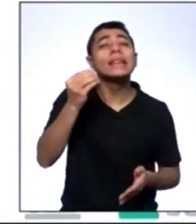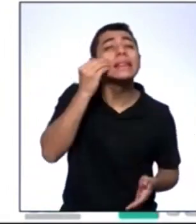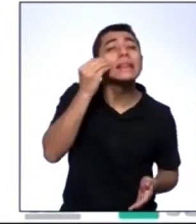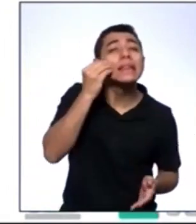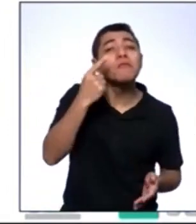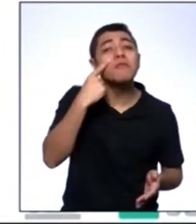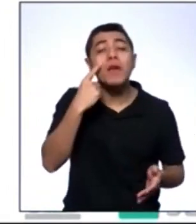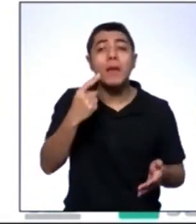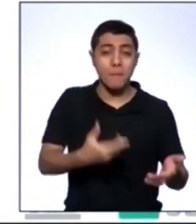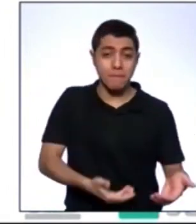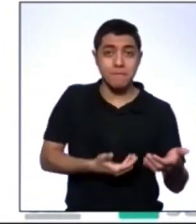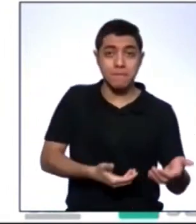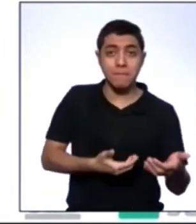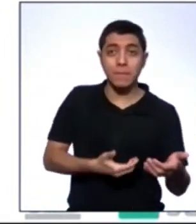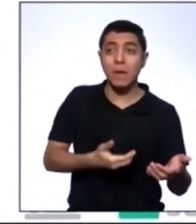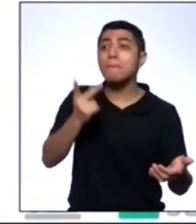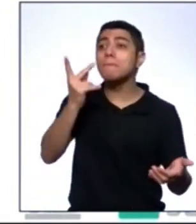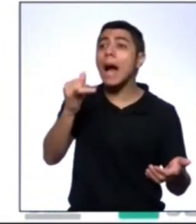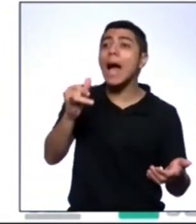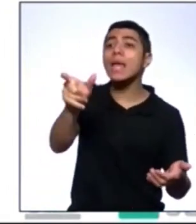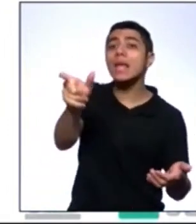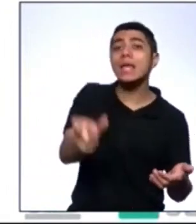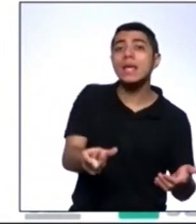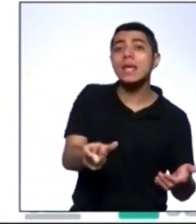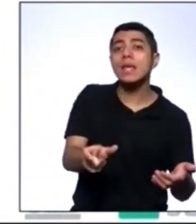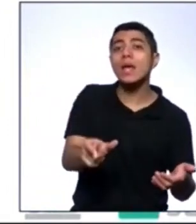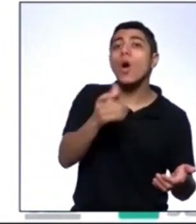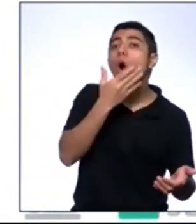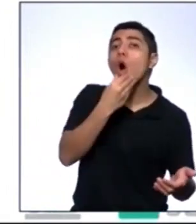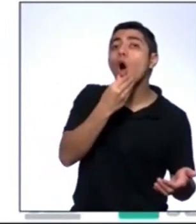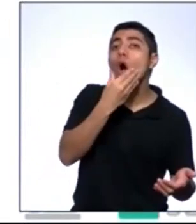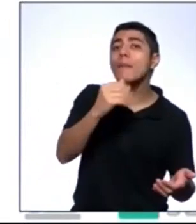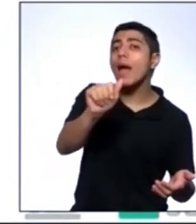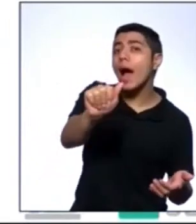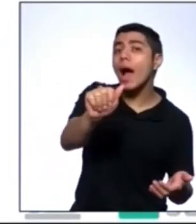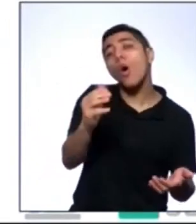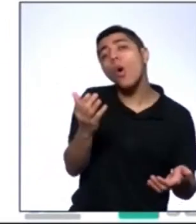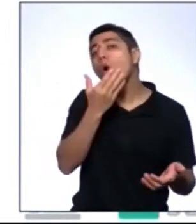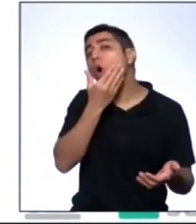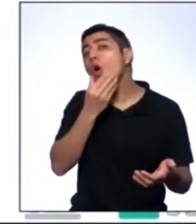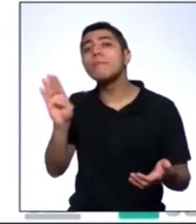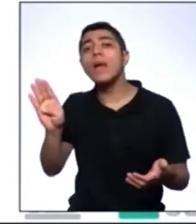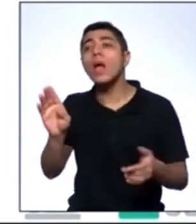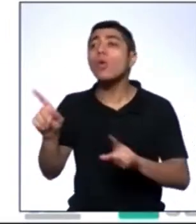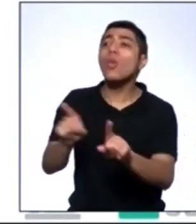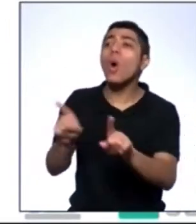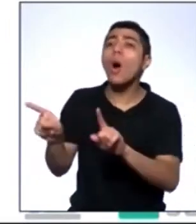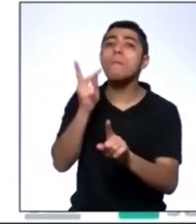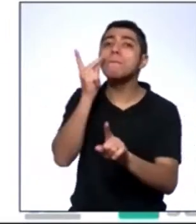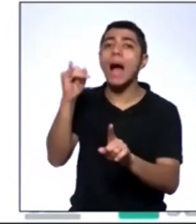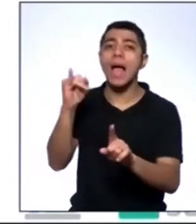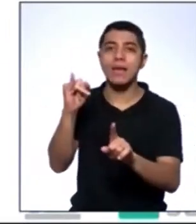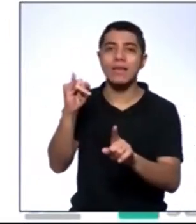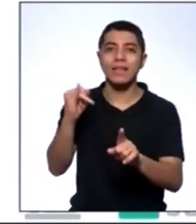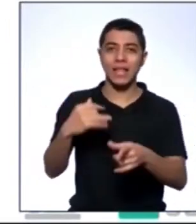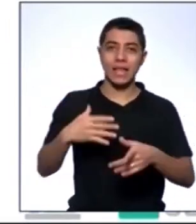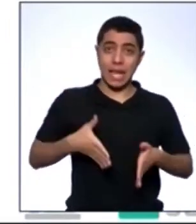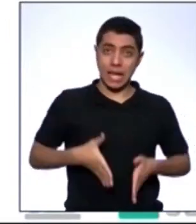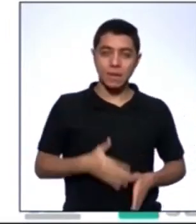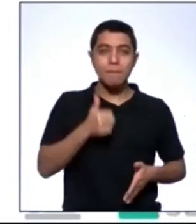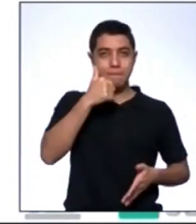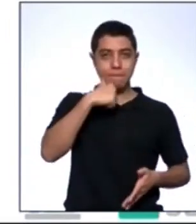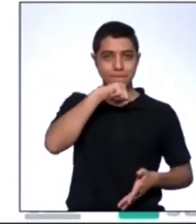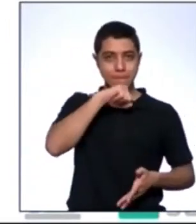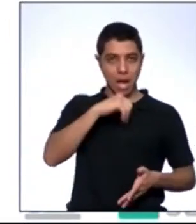DNA da criança e de 2 homens que estão sendo aí investigados quem pode ser o pai biológico da criança. Como é que